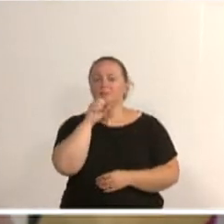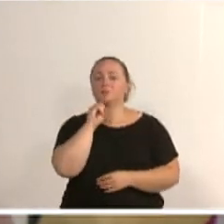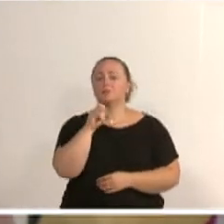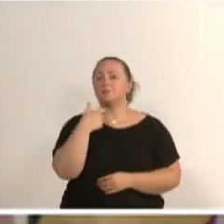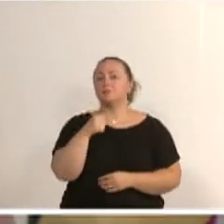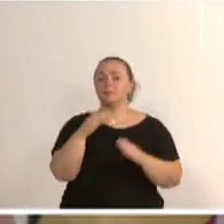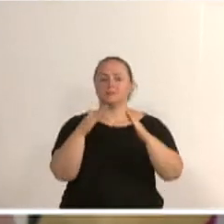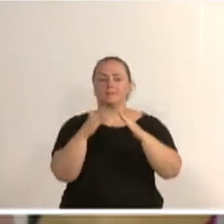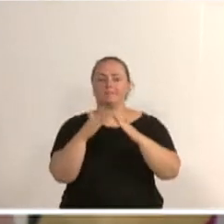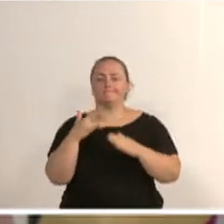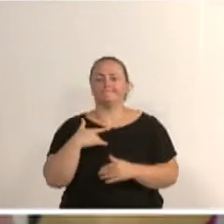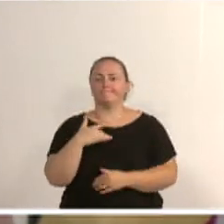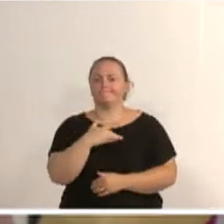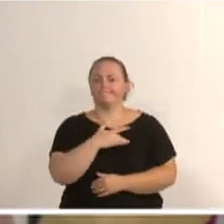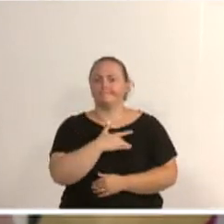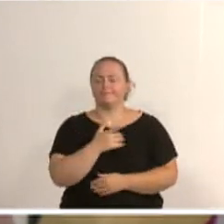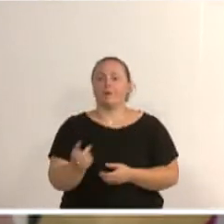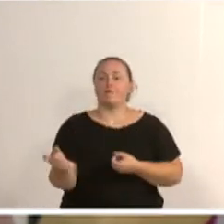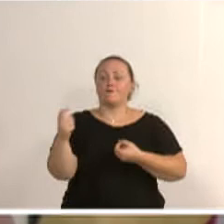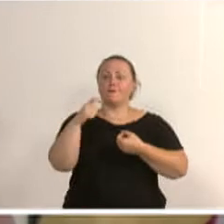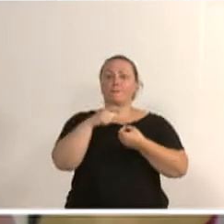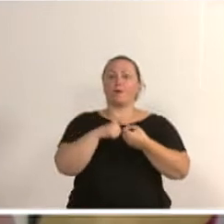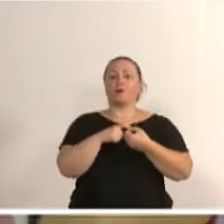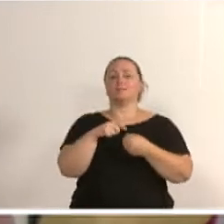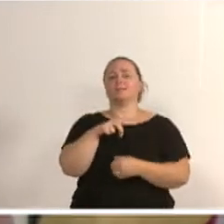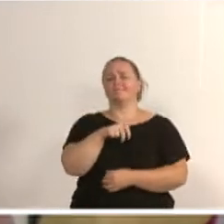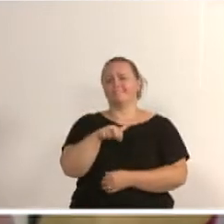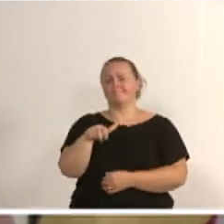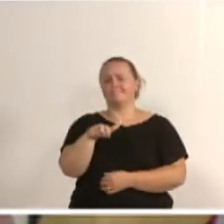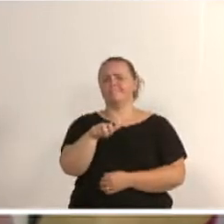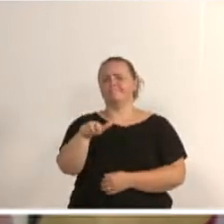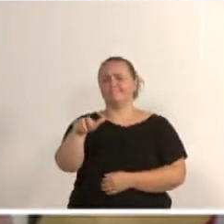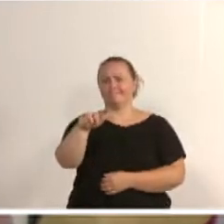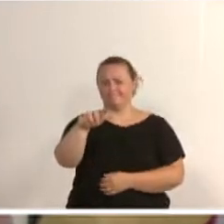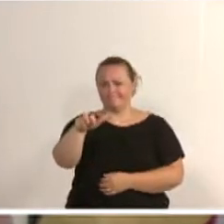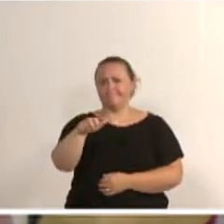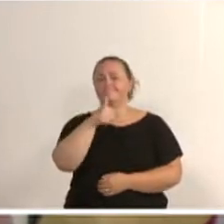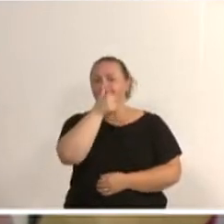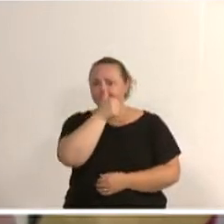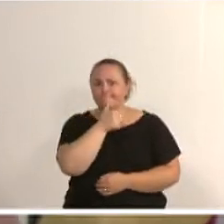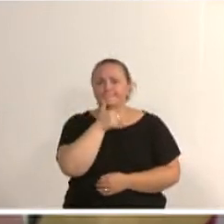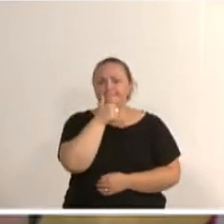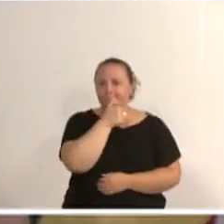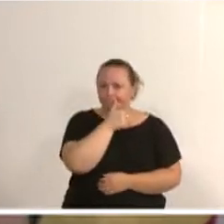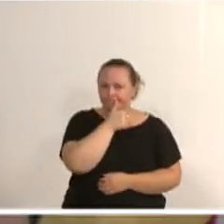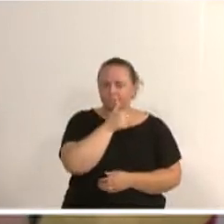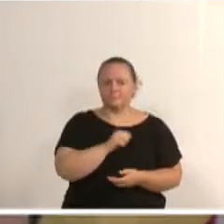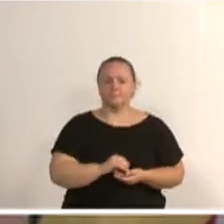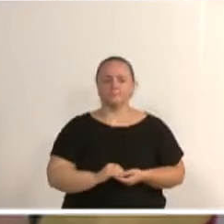posto, infelizmente, é obrigado a subir de pé o morro, é obrigado a